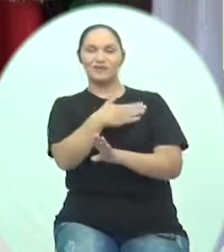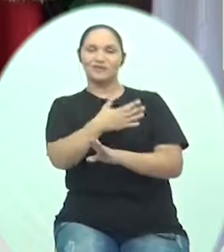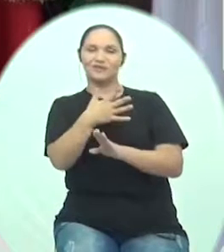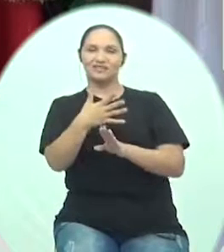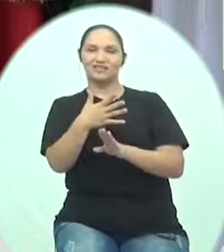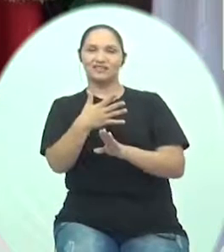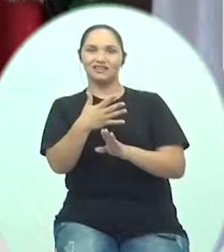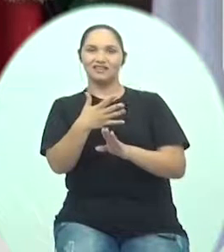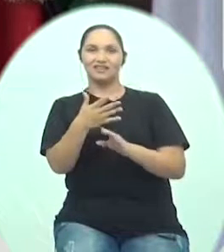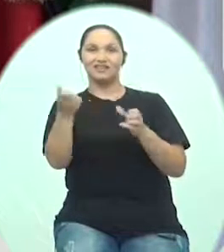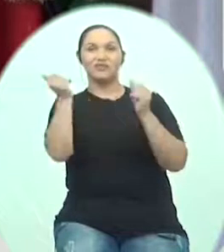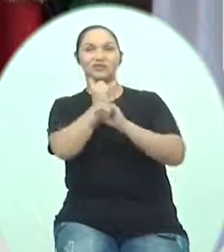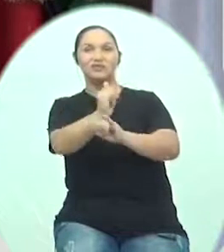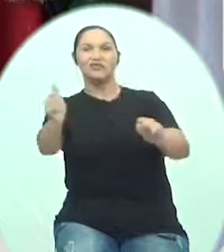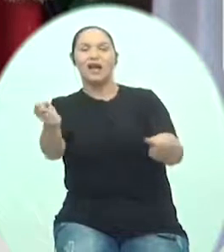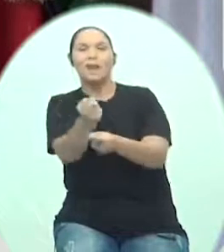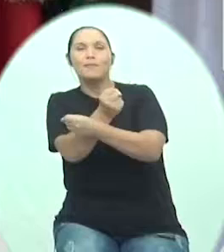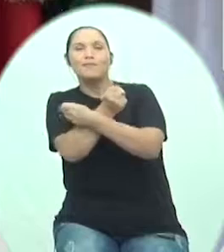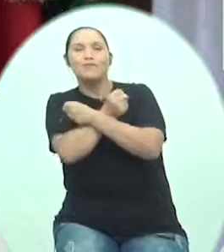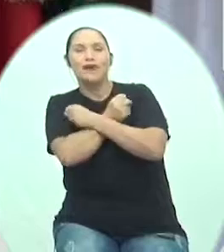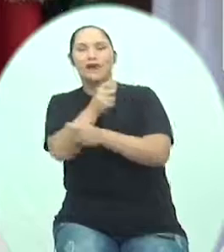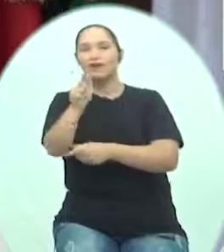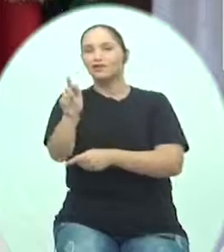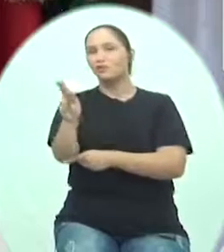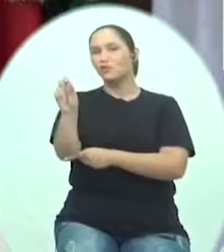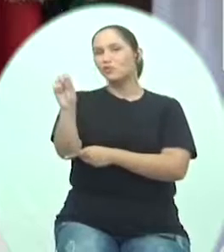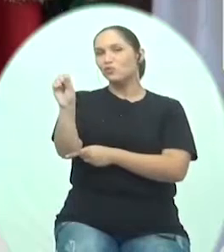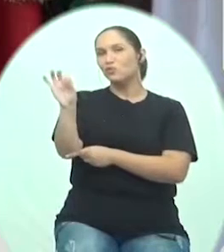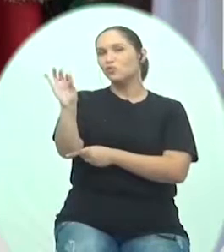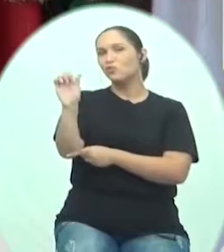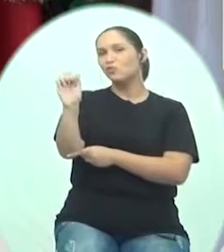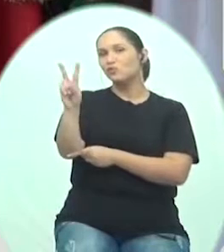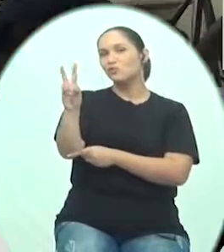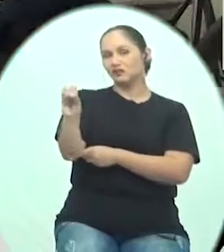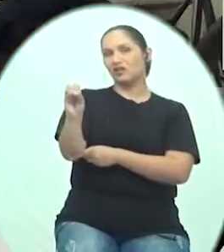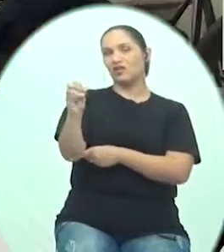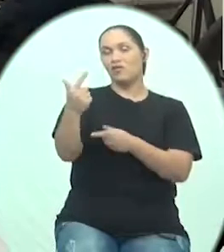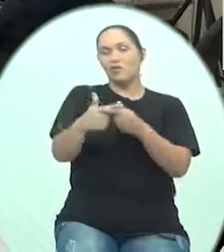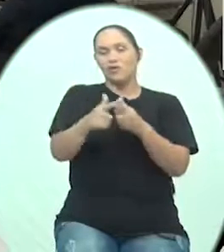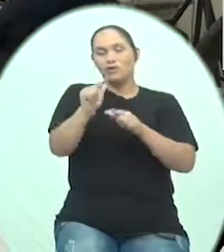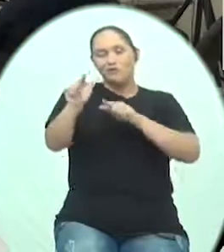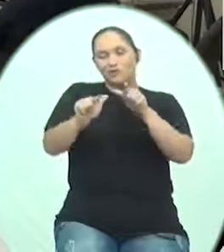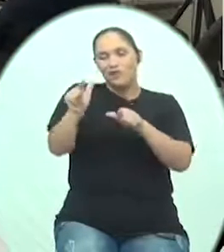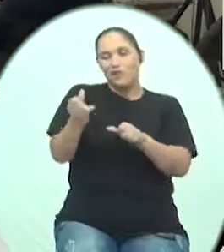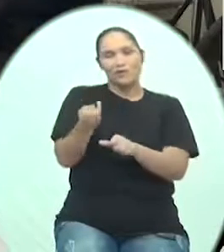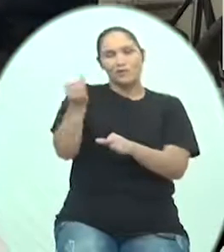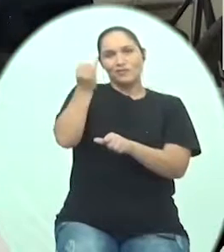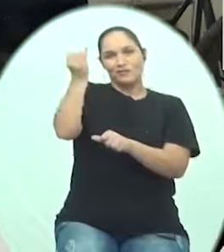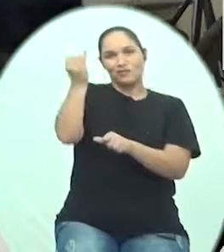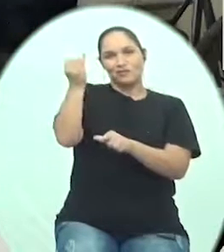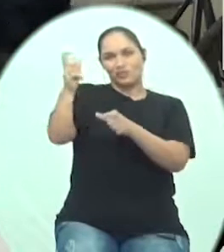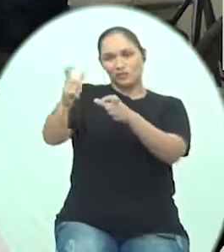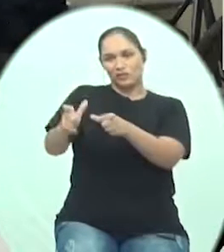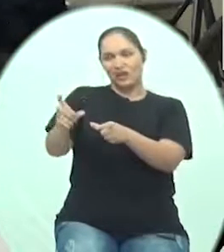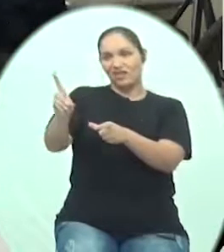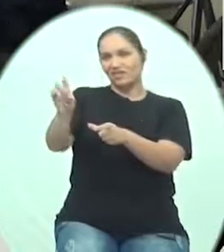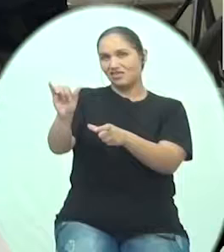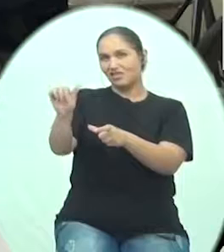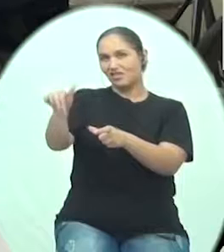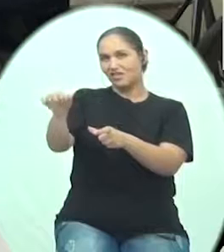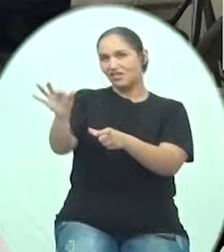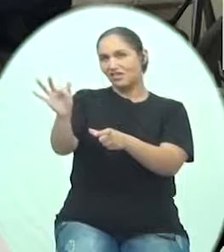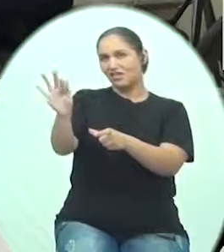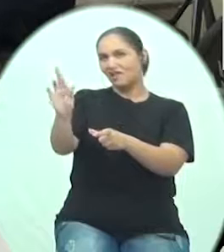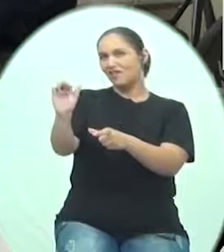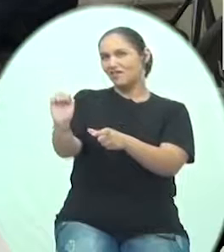conosco aqui Gustavo que tem desempenhado um excelente papel junto ao deinfra Muito obrigado Gustavo pelo que tem feito e leva os nossos